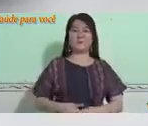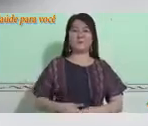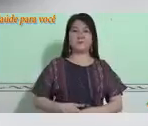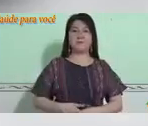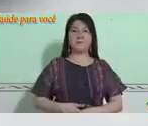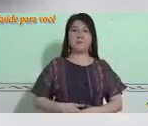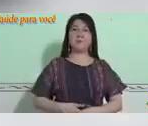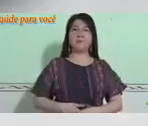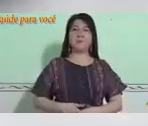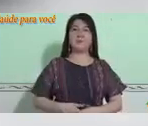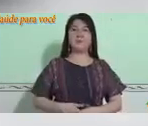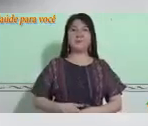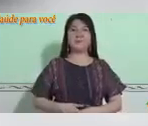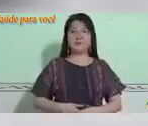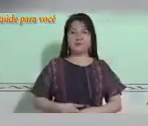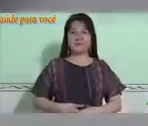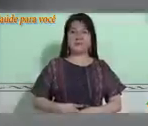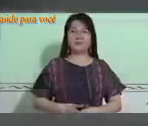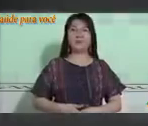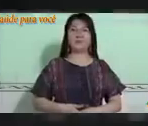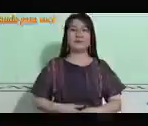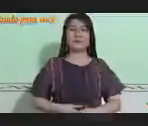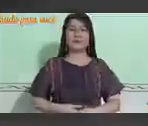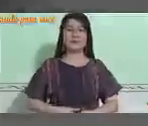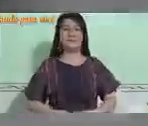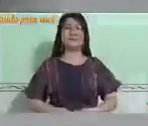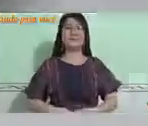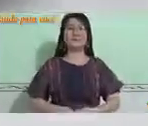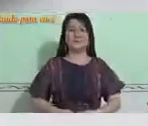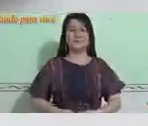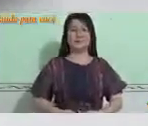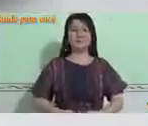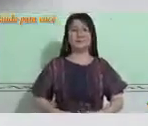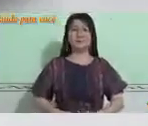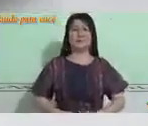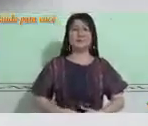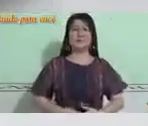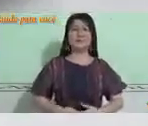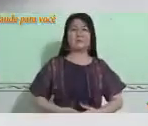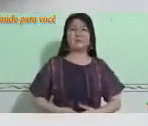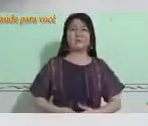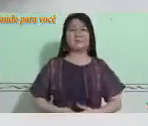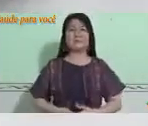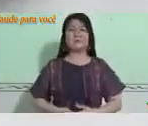caso de câncer de tireoide do tipo medular ou anaplásico.